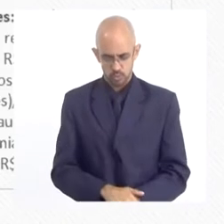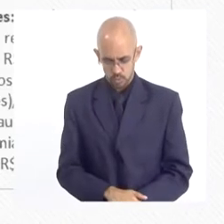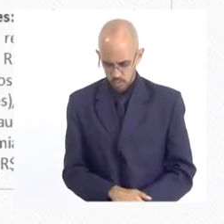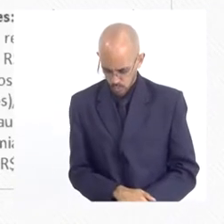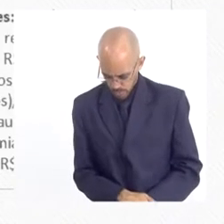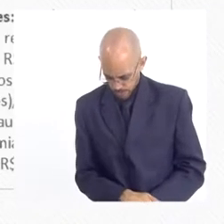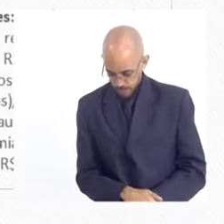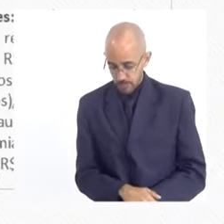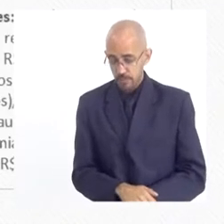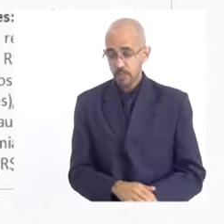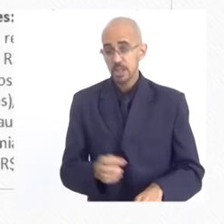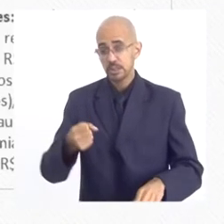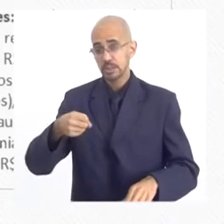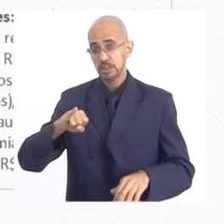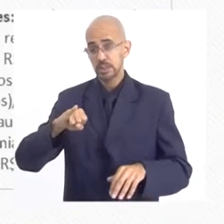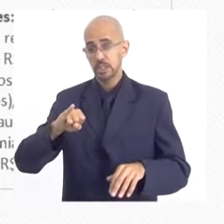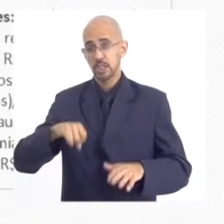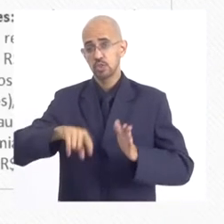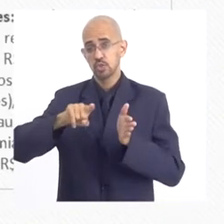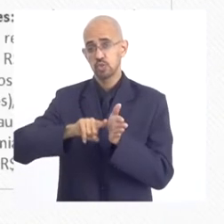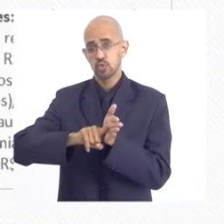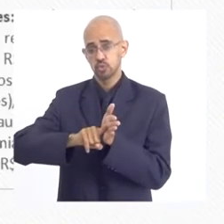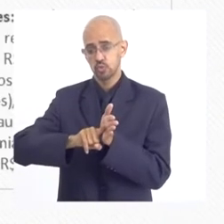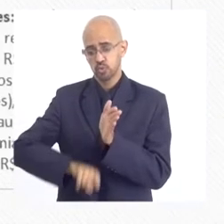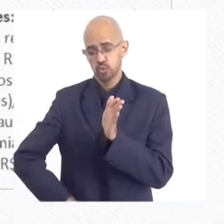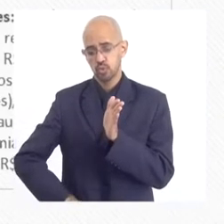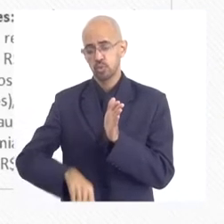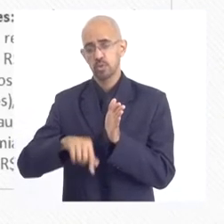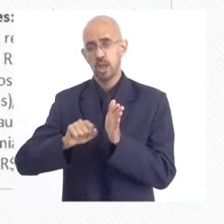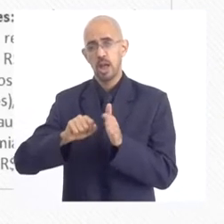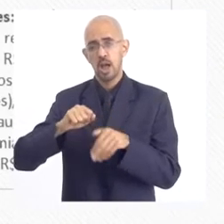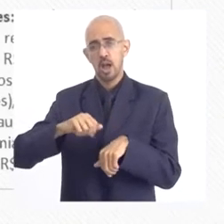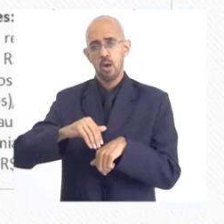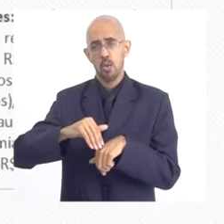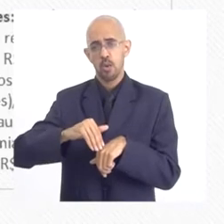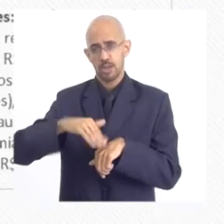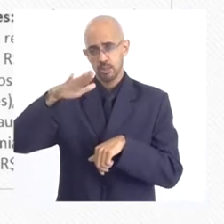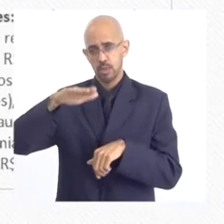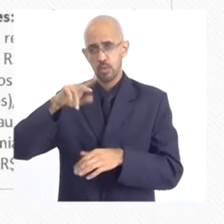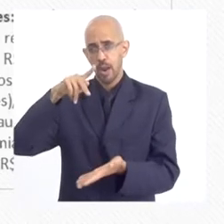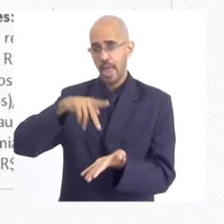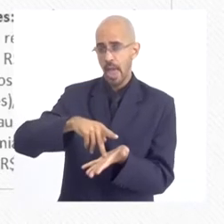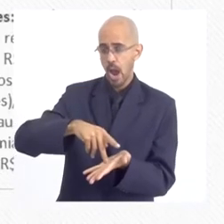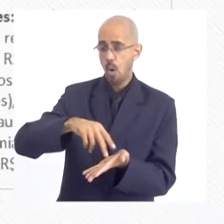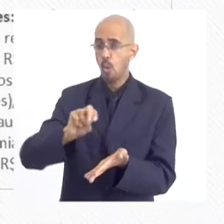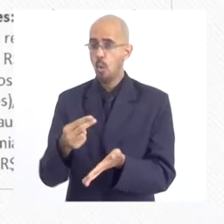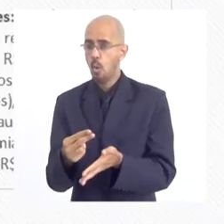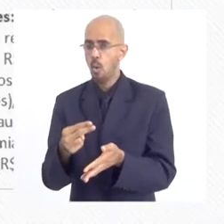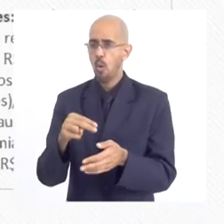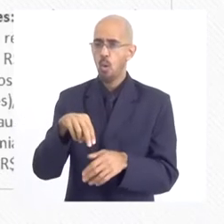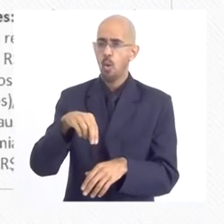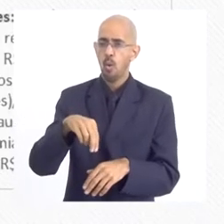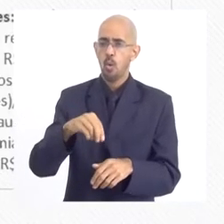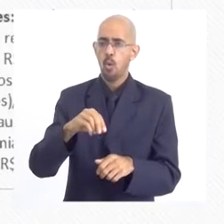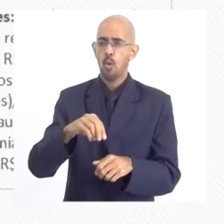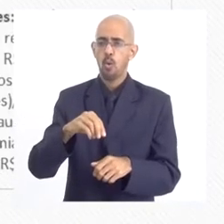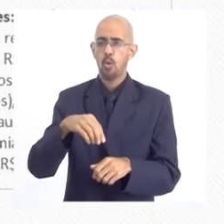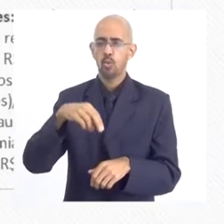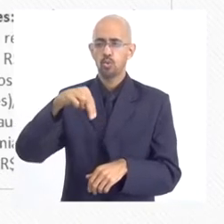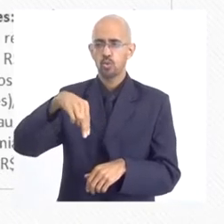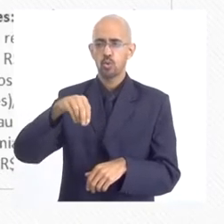mesmo a gente descontando, tem crescimento nominal, crescimento real, e a gente ainda fez um desconto